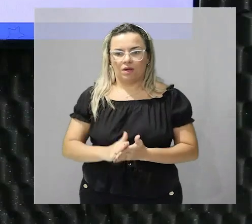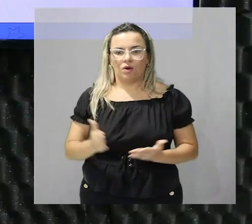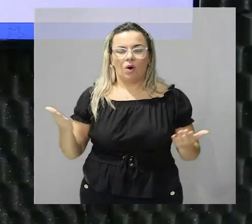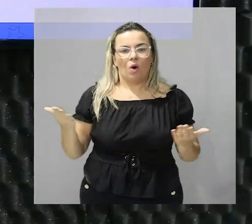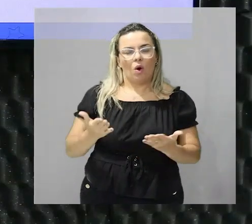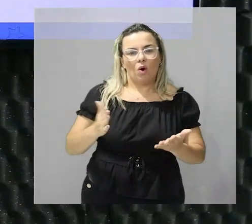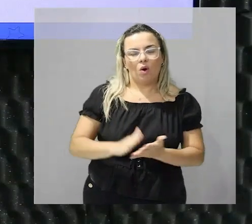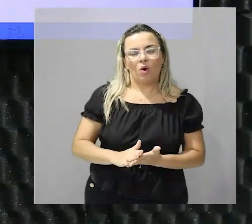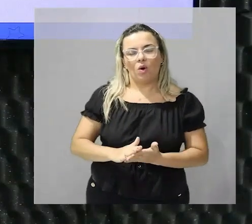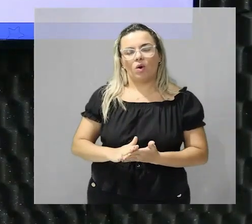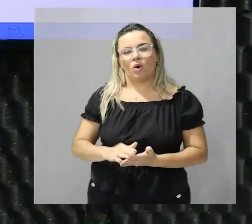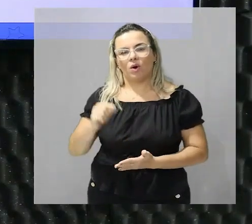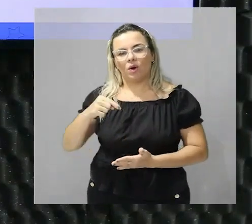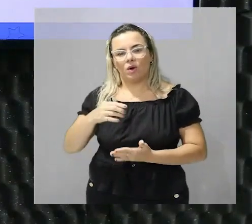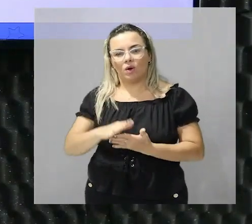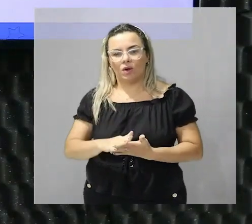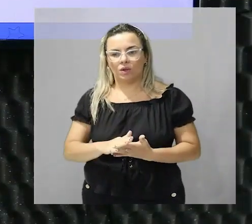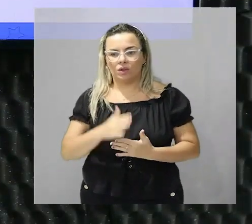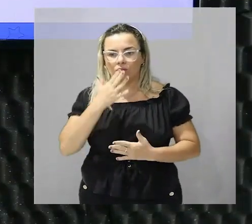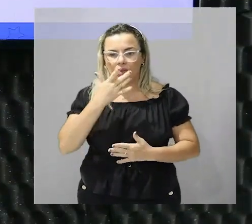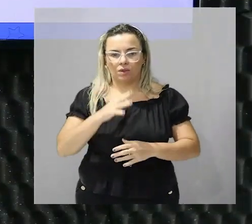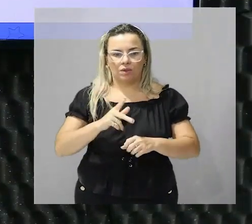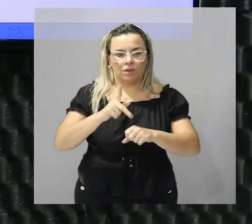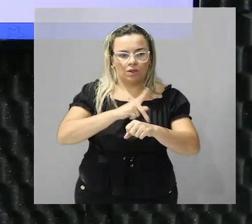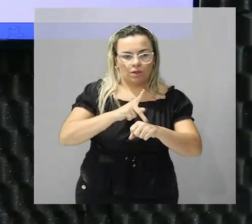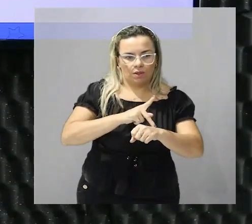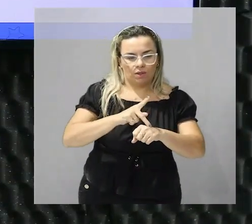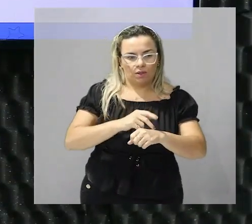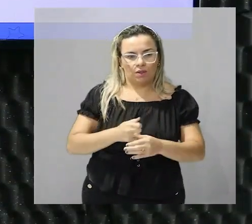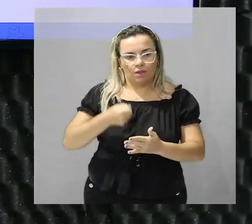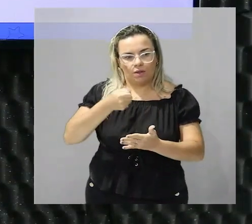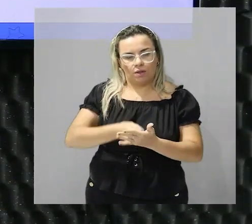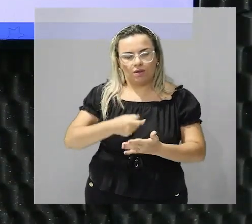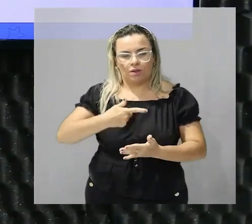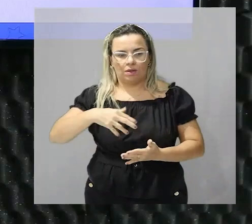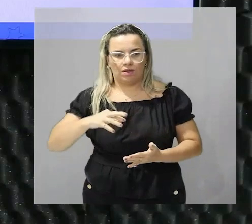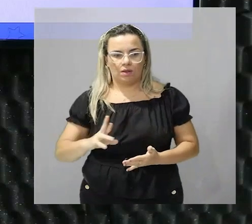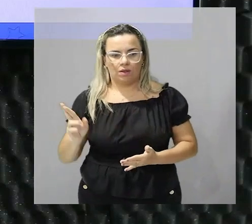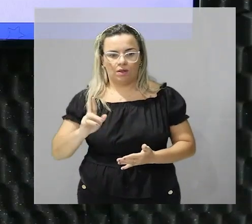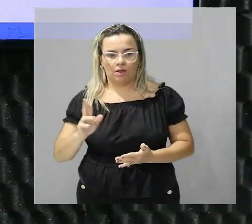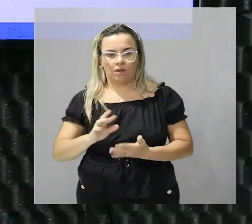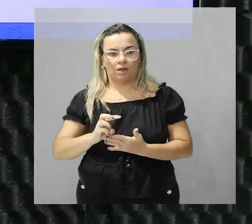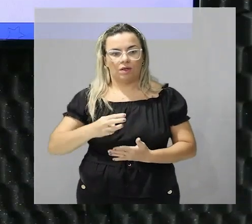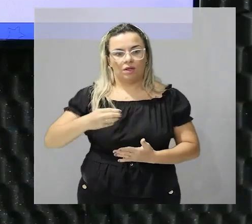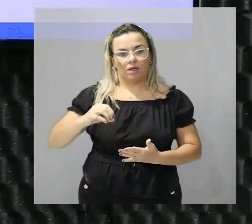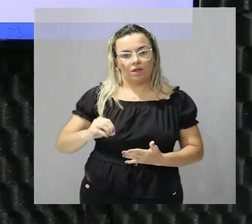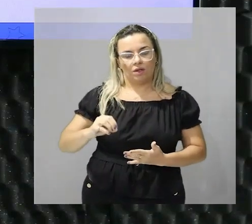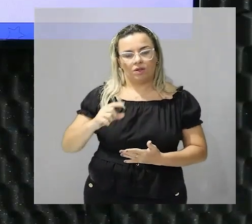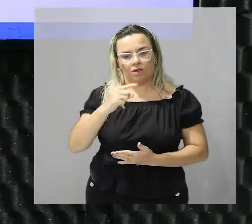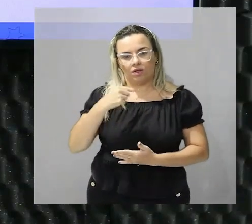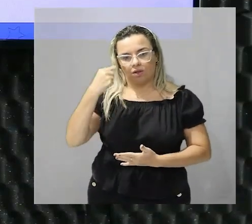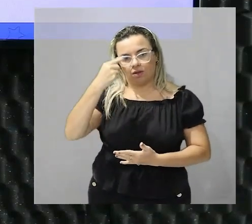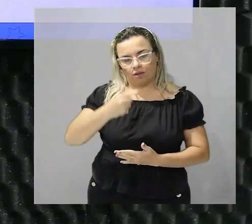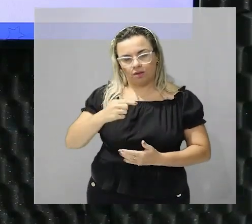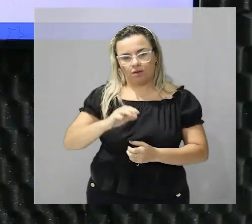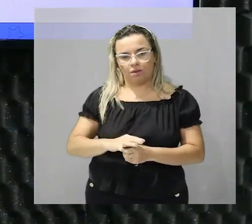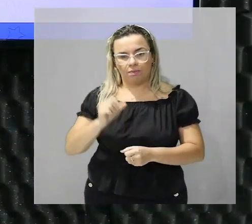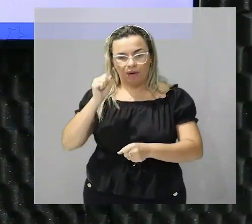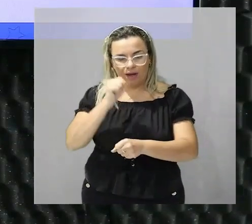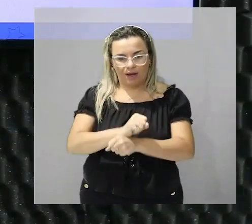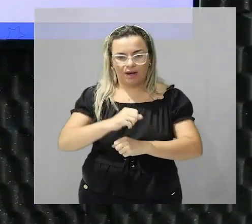hora ultrapassada. Os estacionamentos mais econômicos para Lucas e Clara,